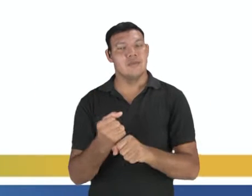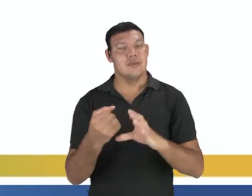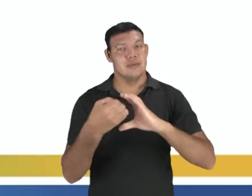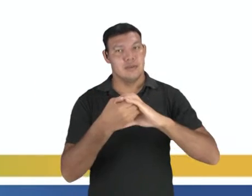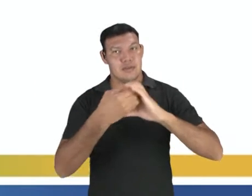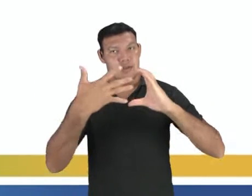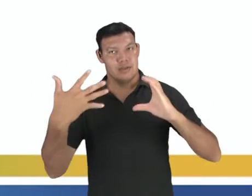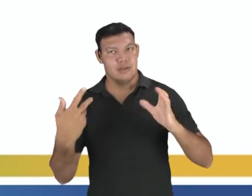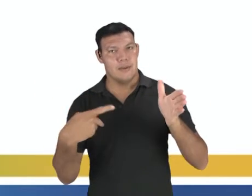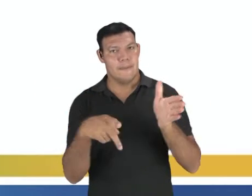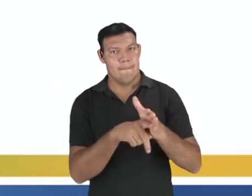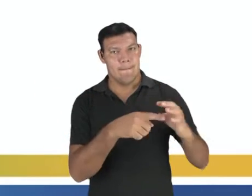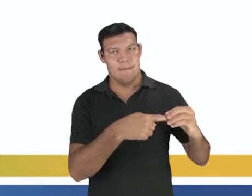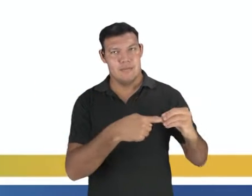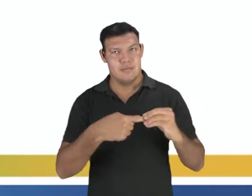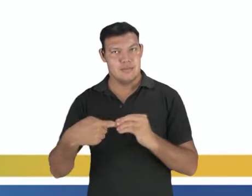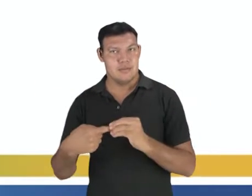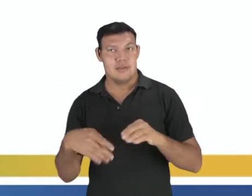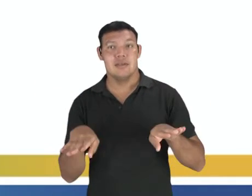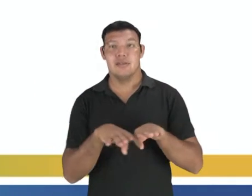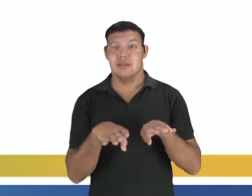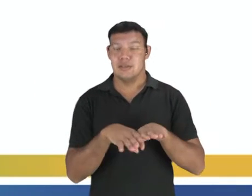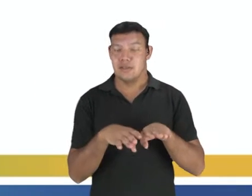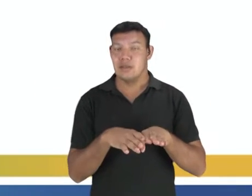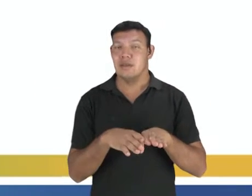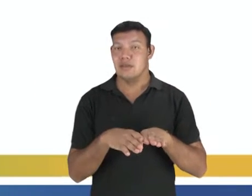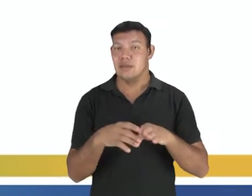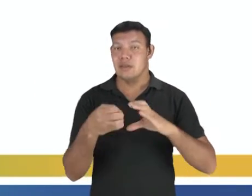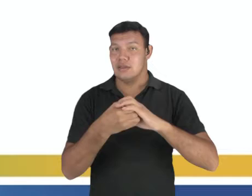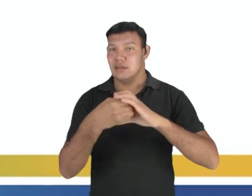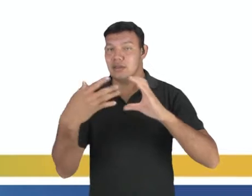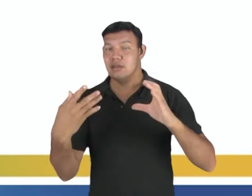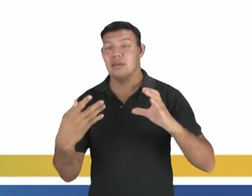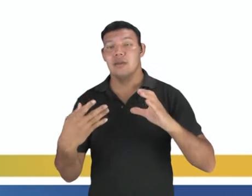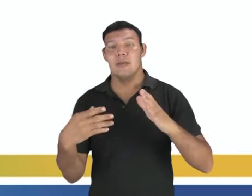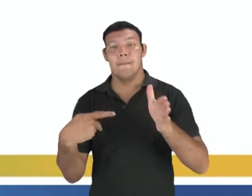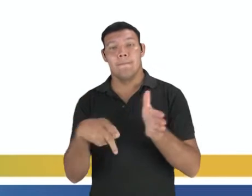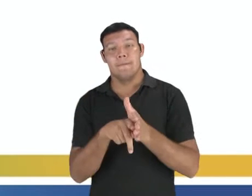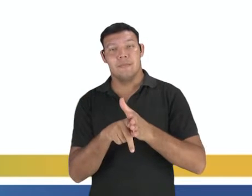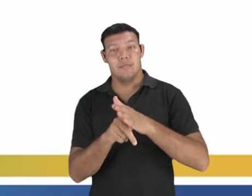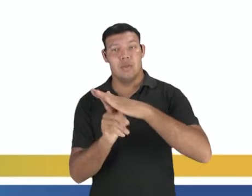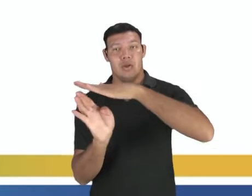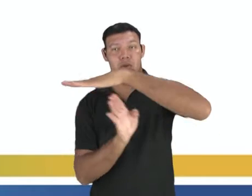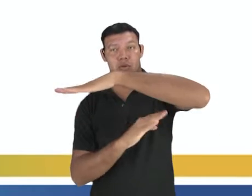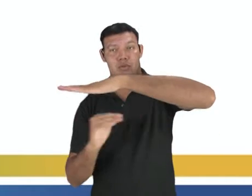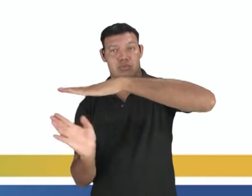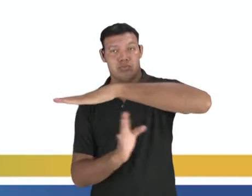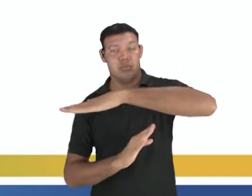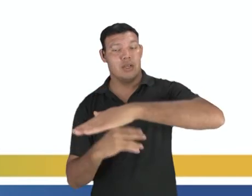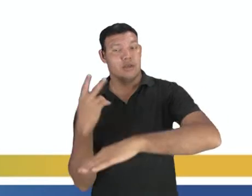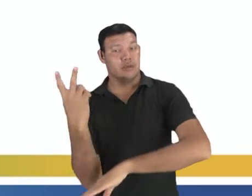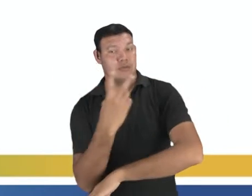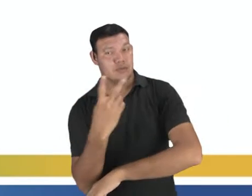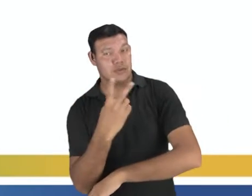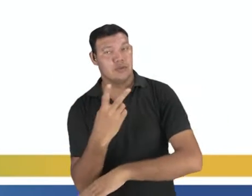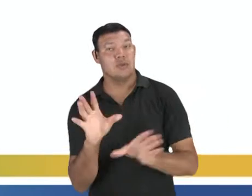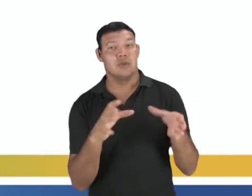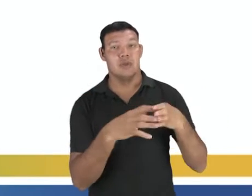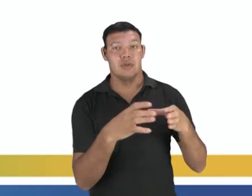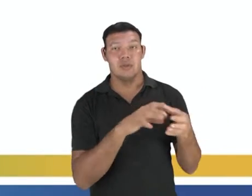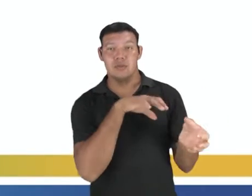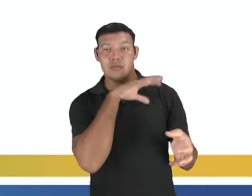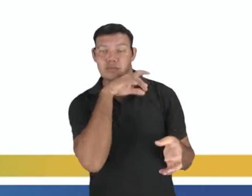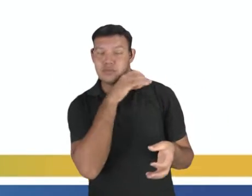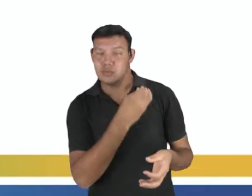dos protozoários e um pouco das características sobre as algas. Lembrar que ambos são seres vivos que